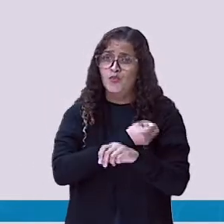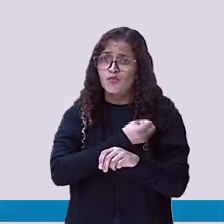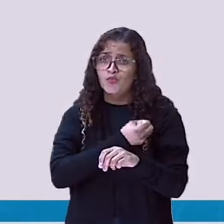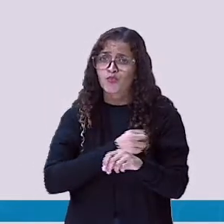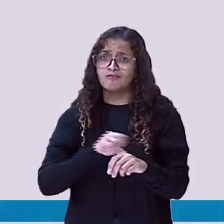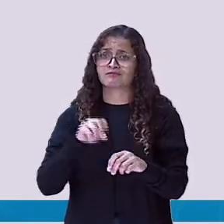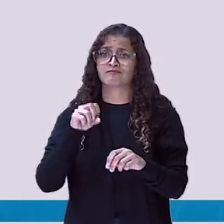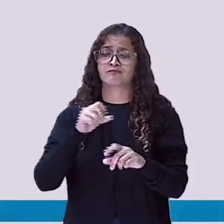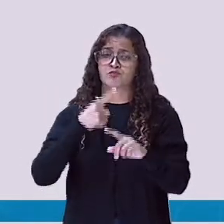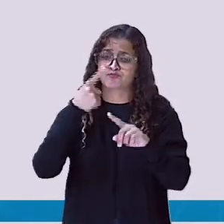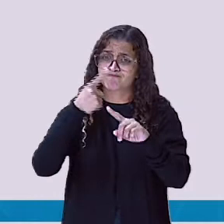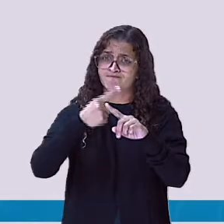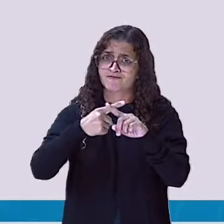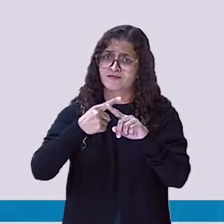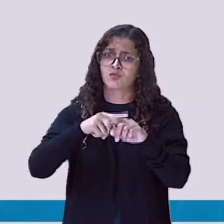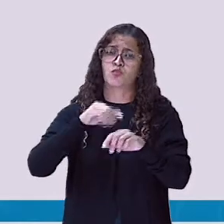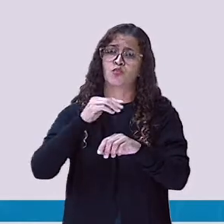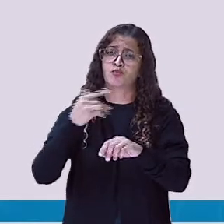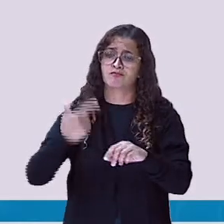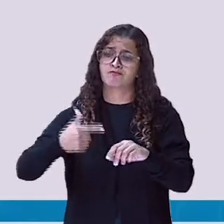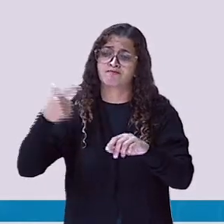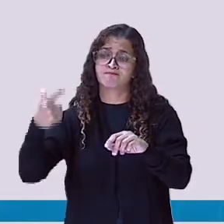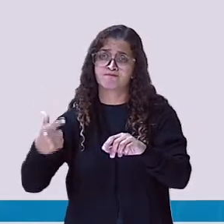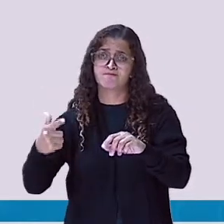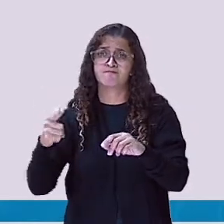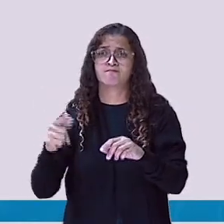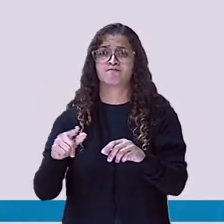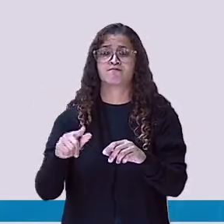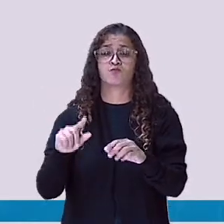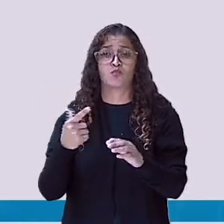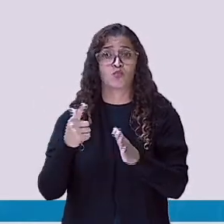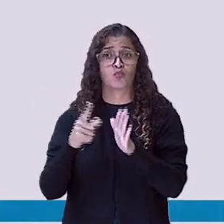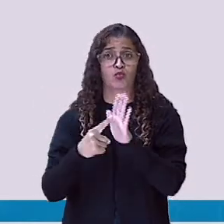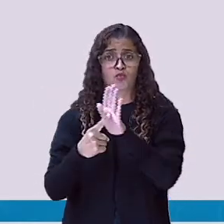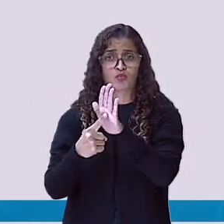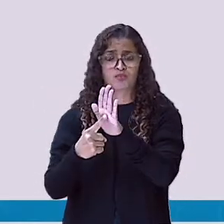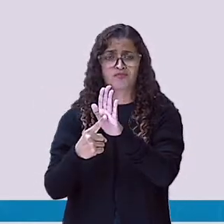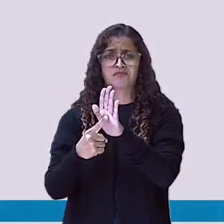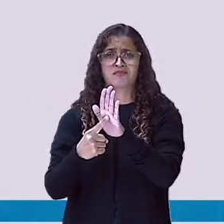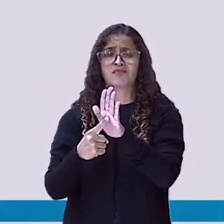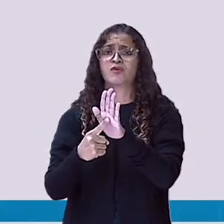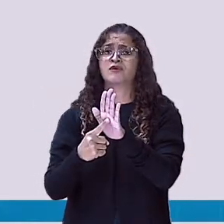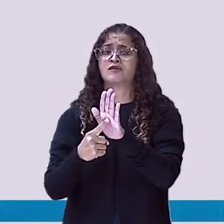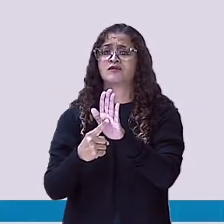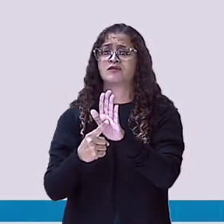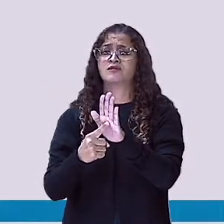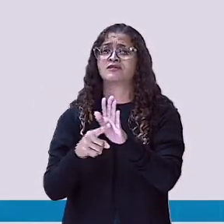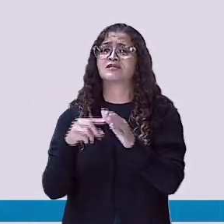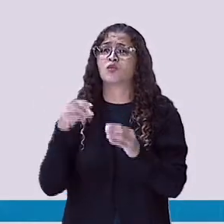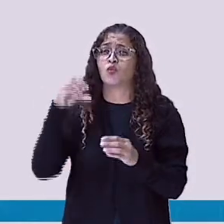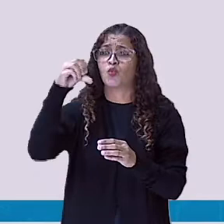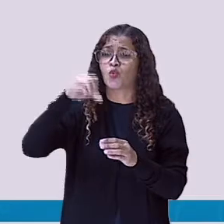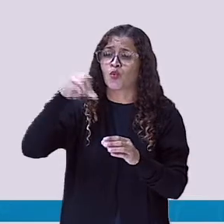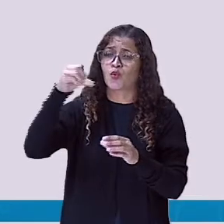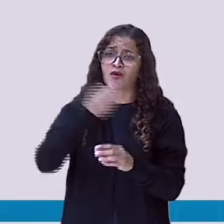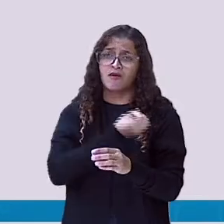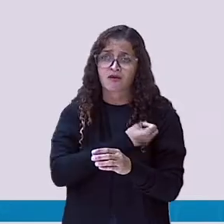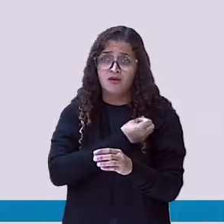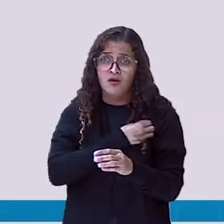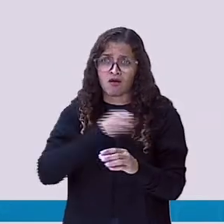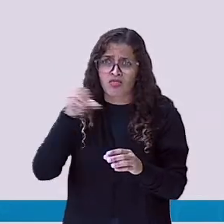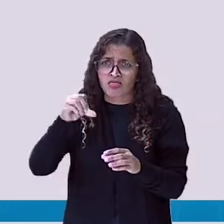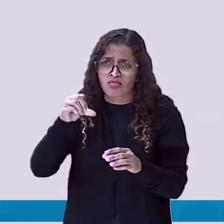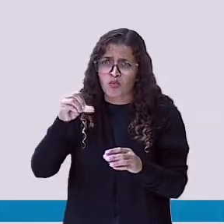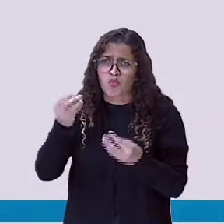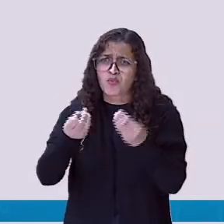ó, para o dobro de 9. Quando eu digo dobro de 9, quer dizer que é o 9